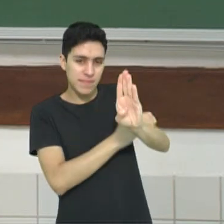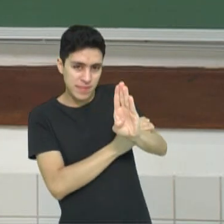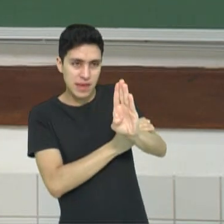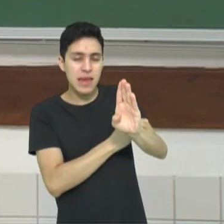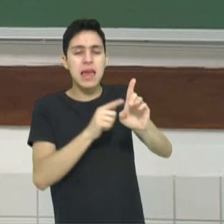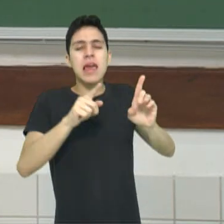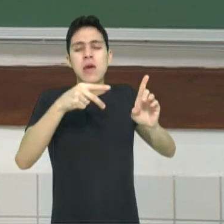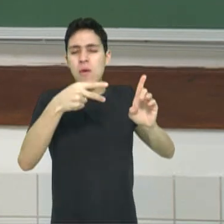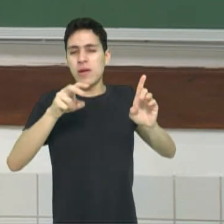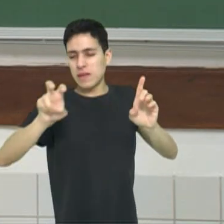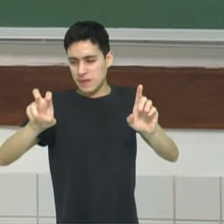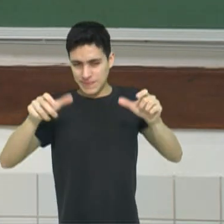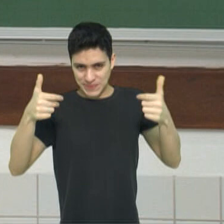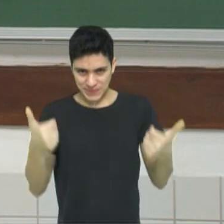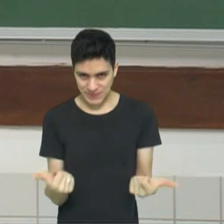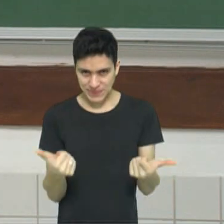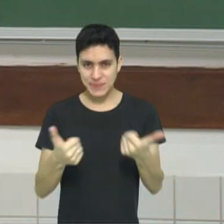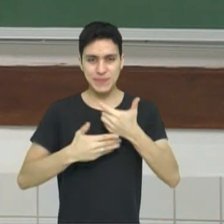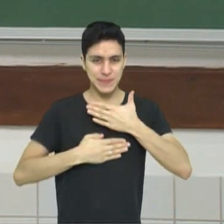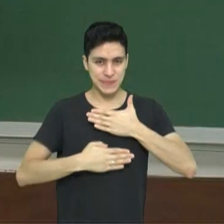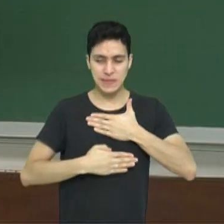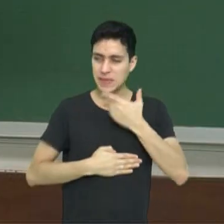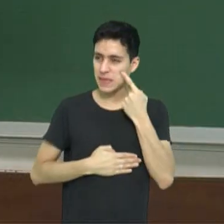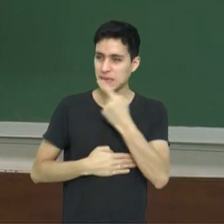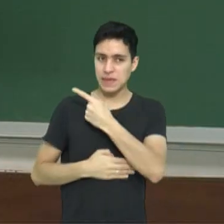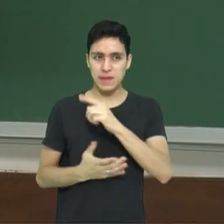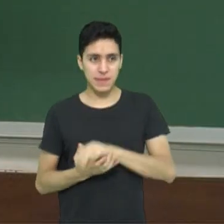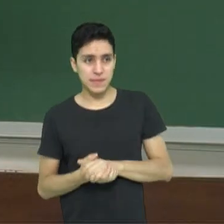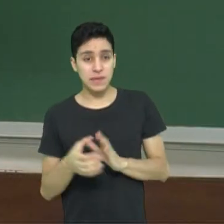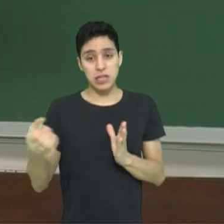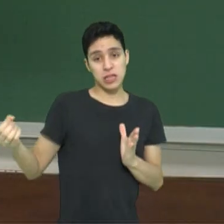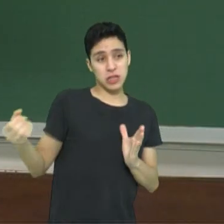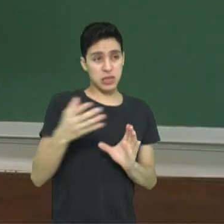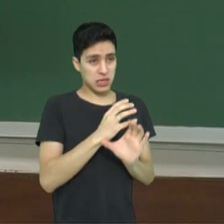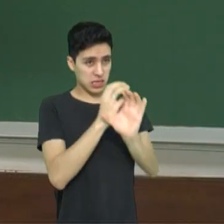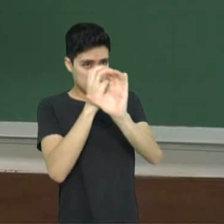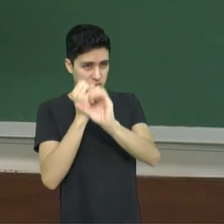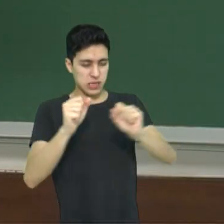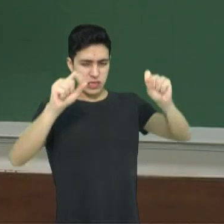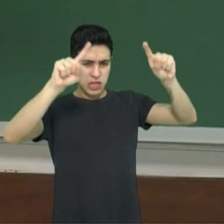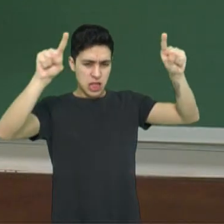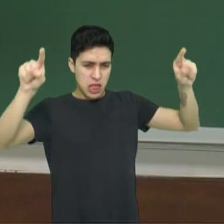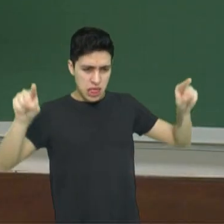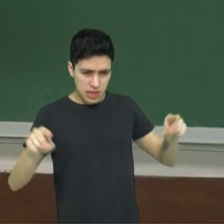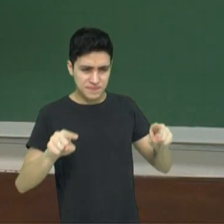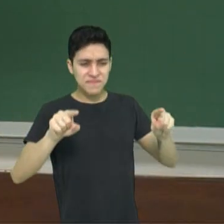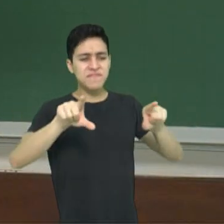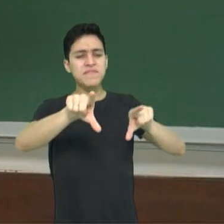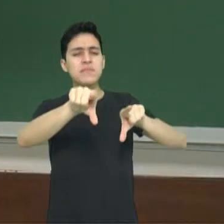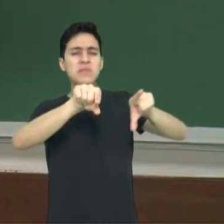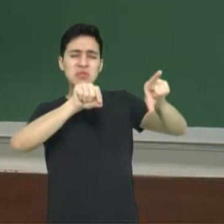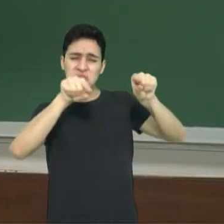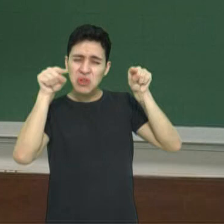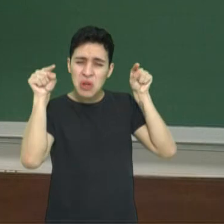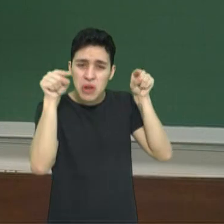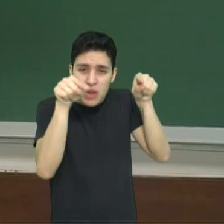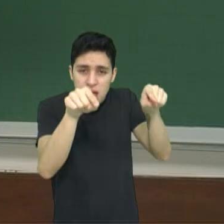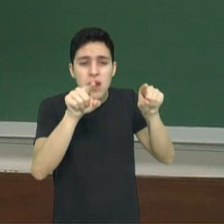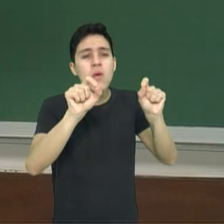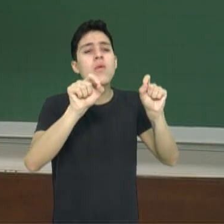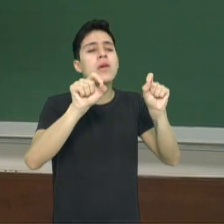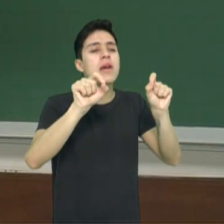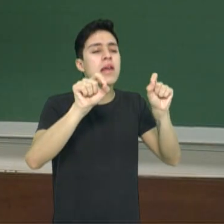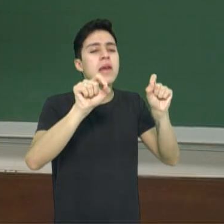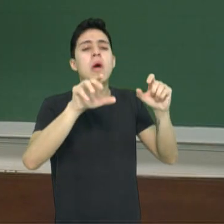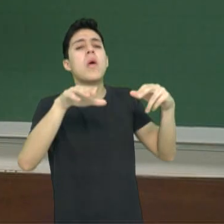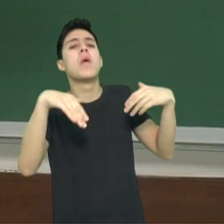5, ok? Então, vamos lá. A nova equação, então agora eu escolho ela para isolar